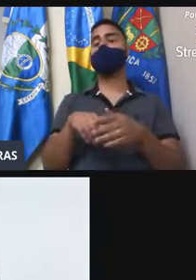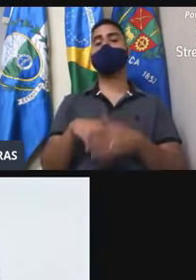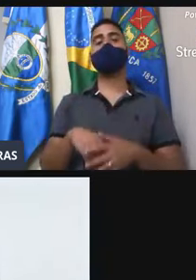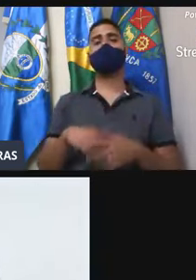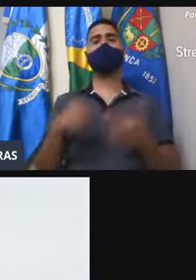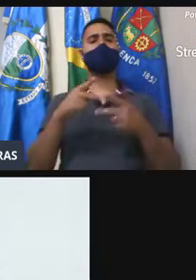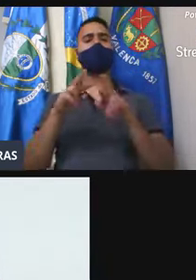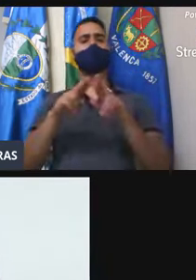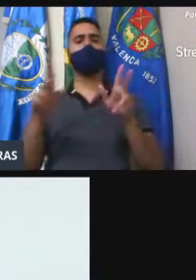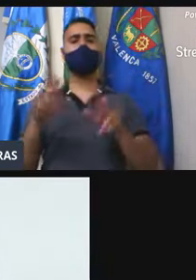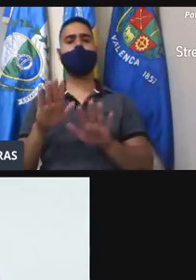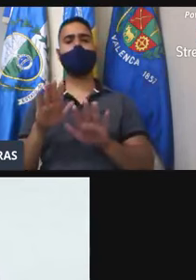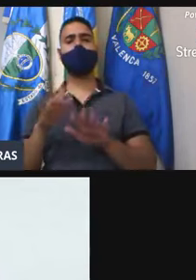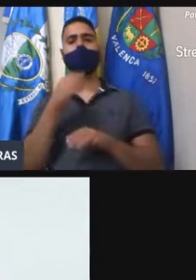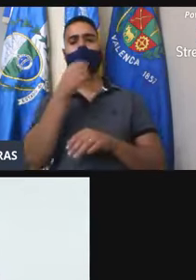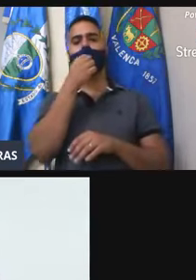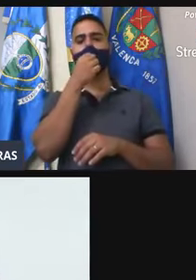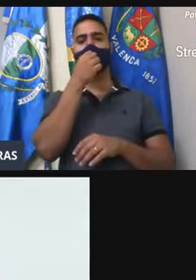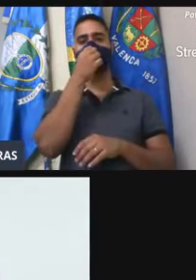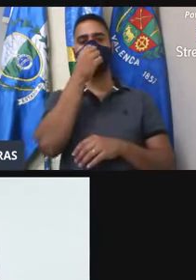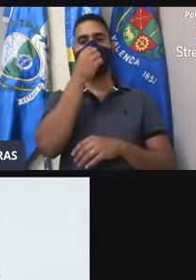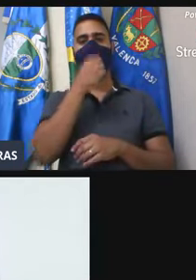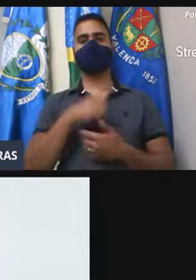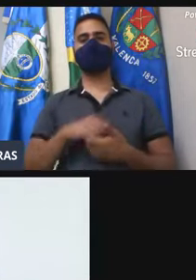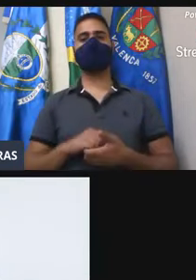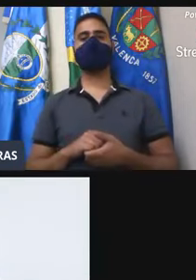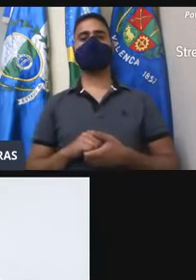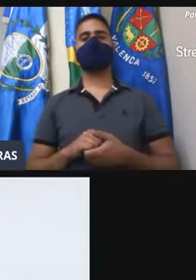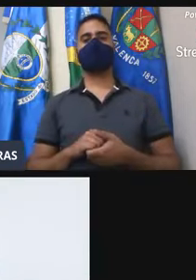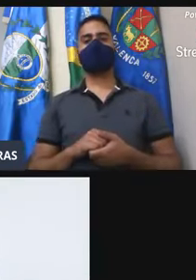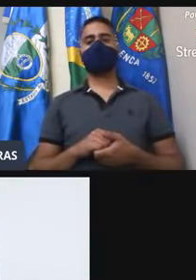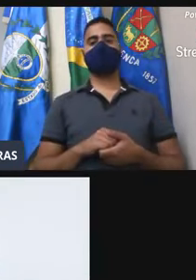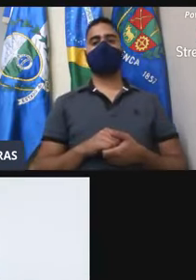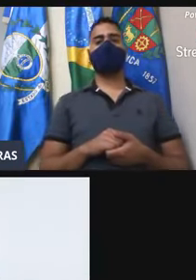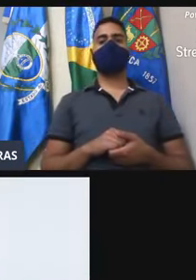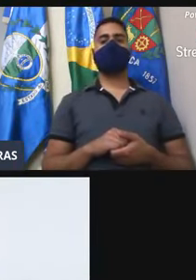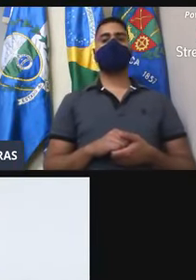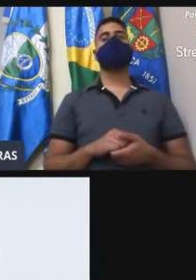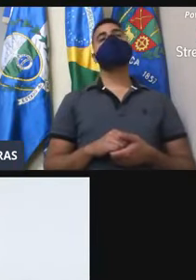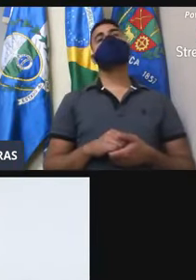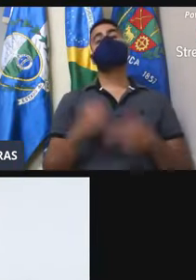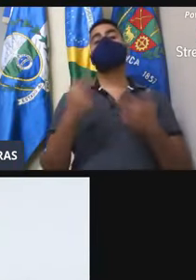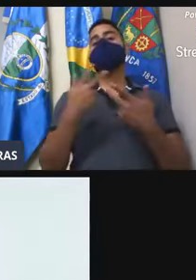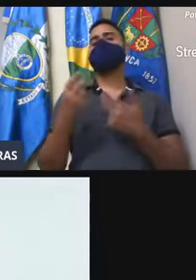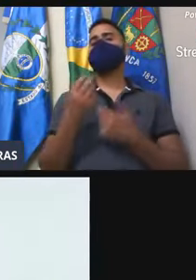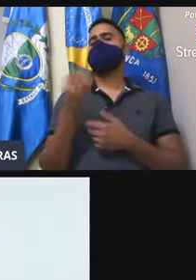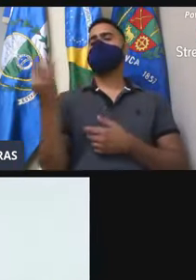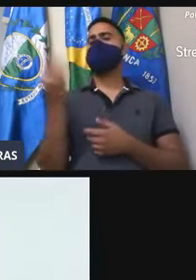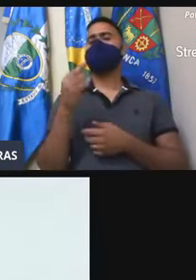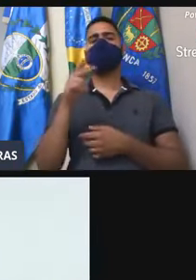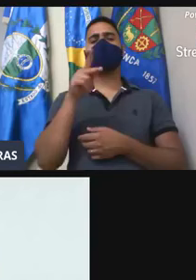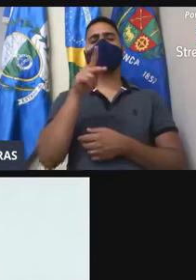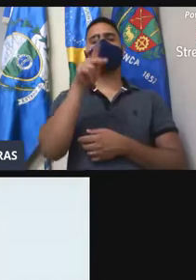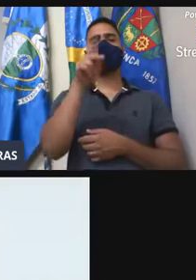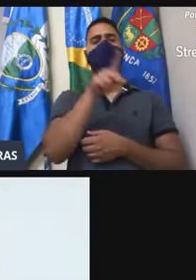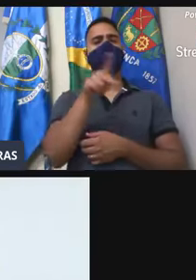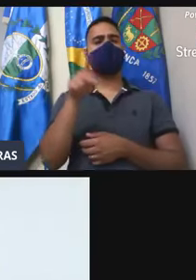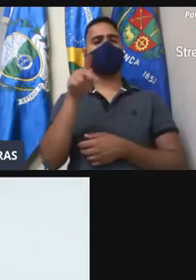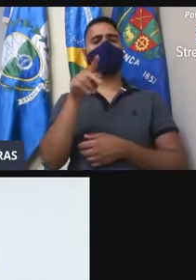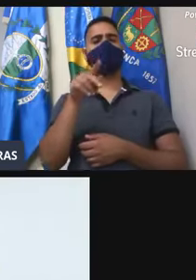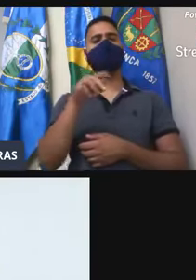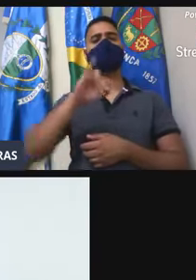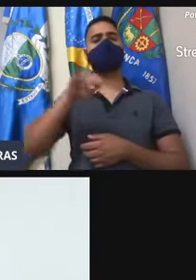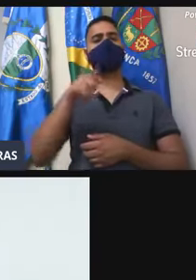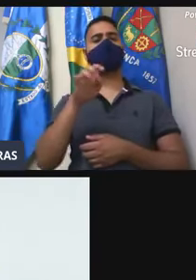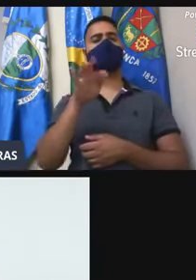vamos dizer assim, foi o jeito de adaptar e assistir aquela missa maravilhosa lá pelo Padre Jetro, e quero parabenizá-lo